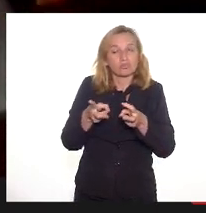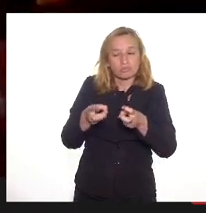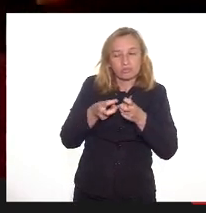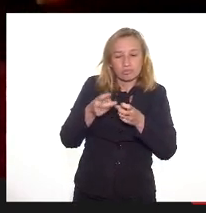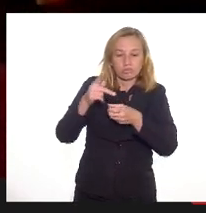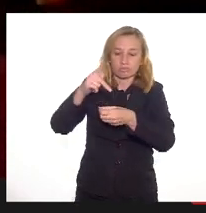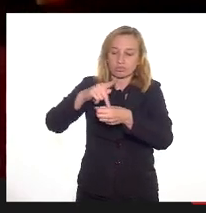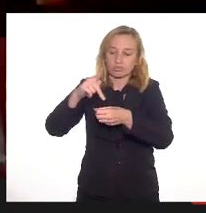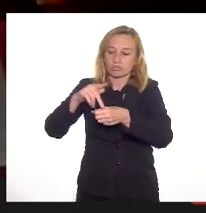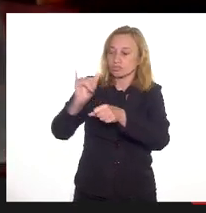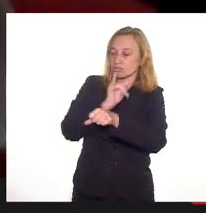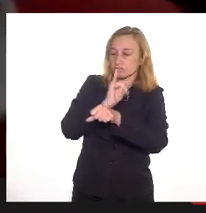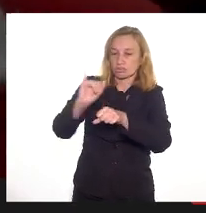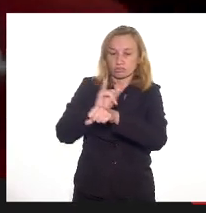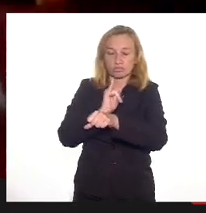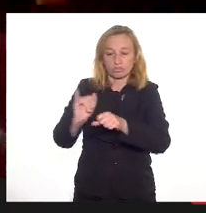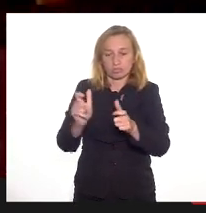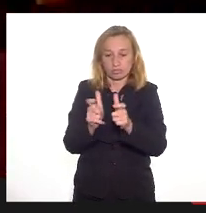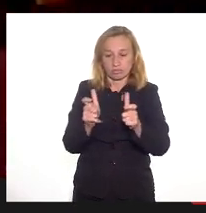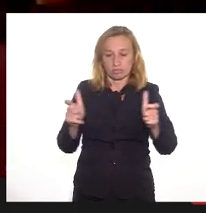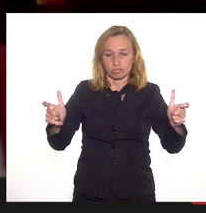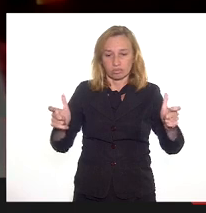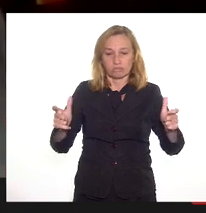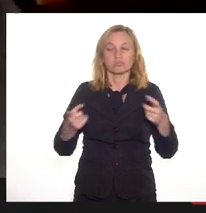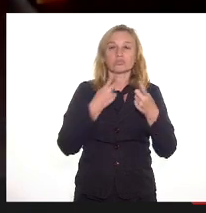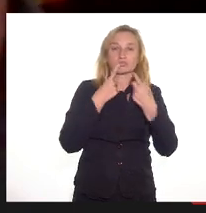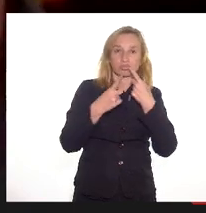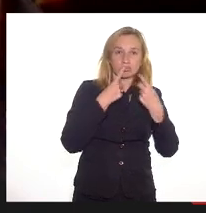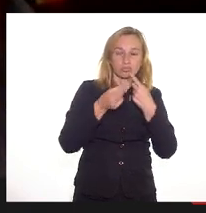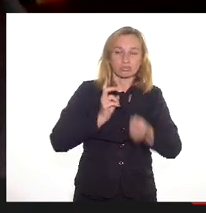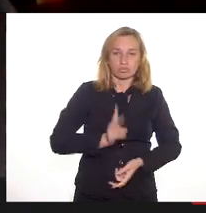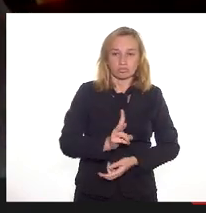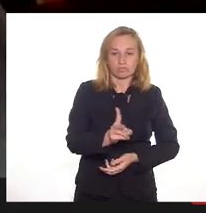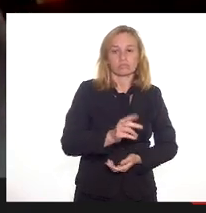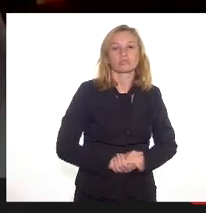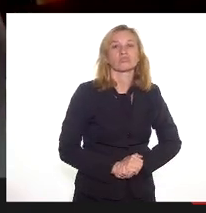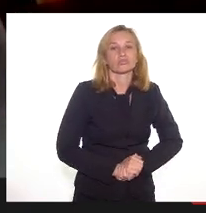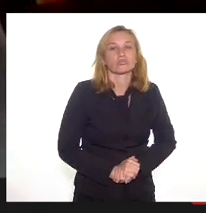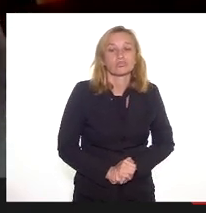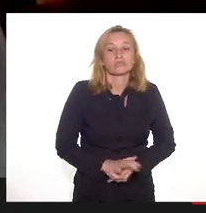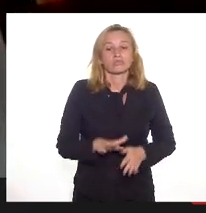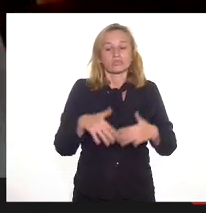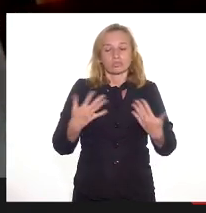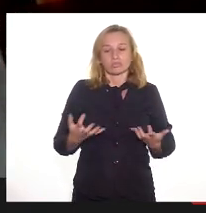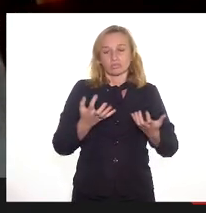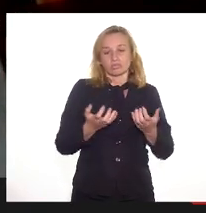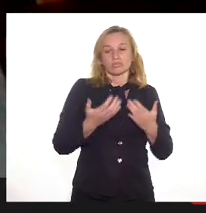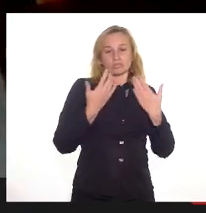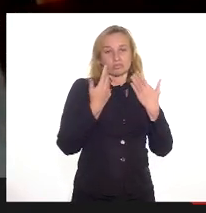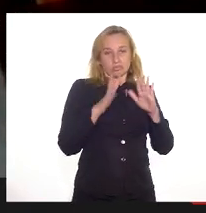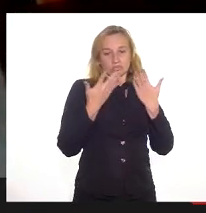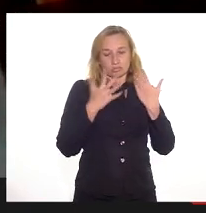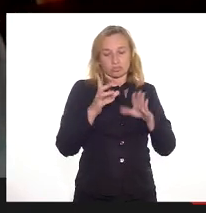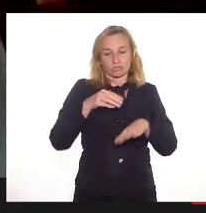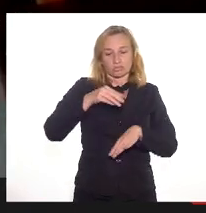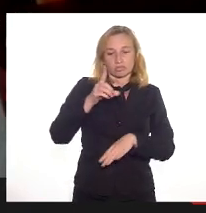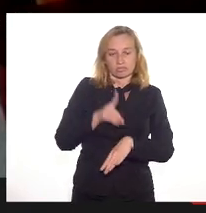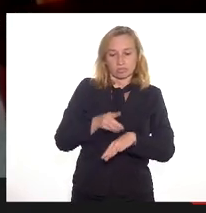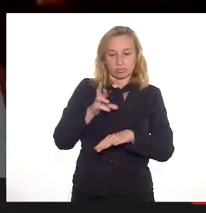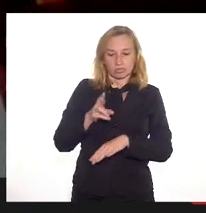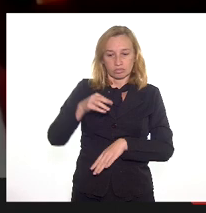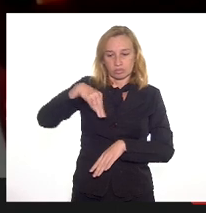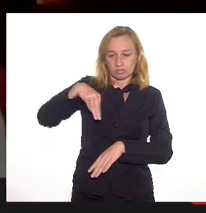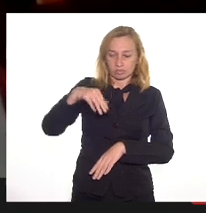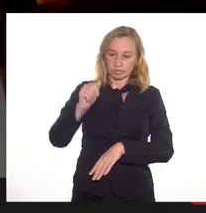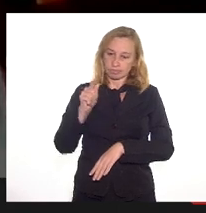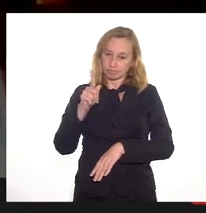ela é estratégica para o seu crescimento e esse diálogo tem que ser permanente. Então, eu queria parabenizar a doutora Magda,